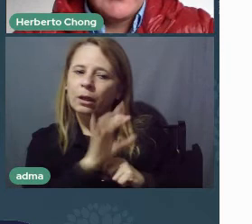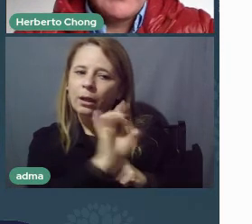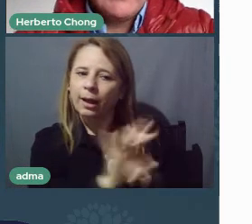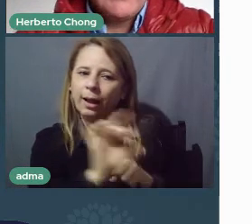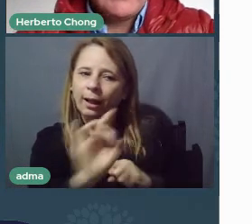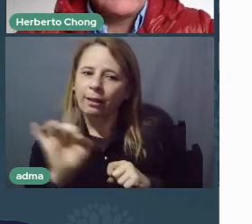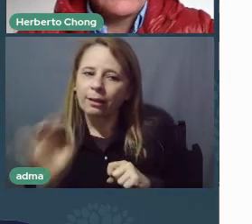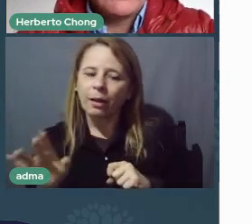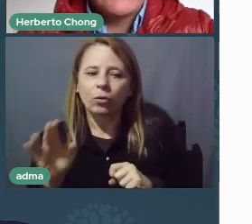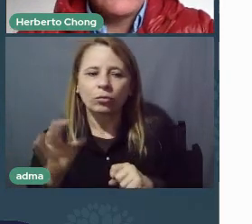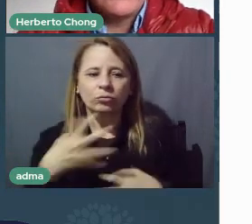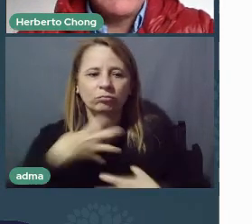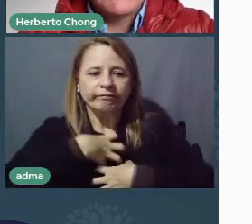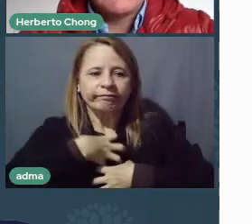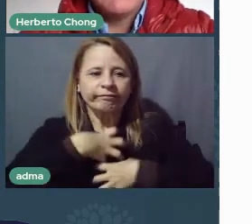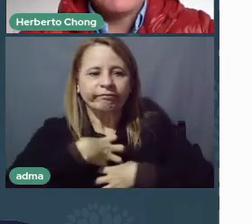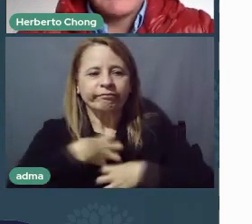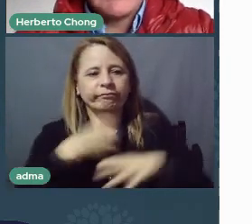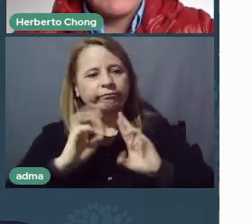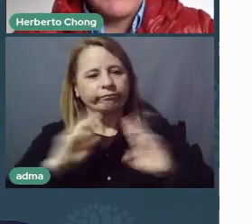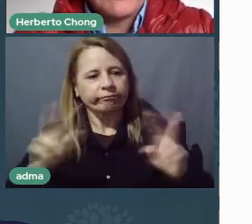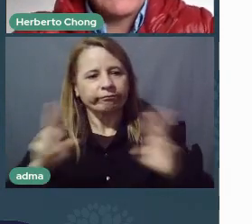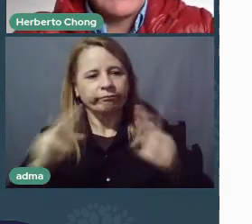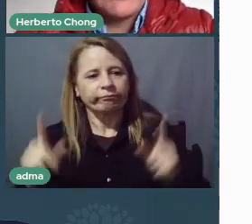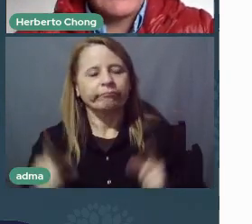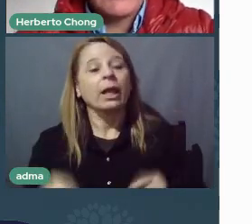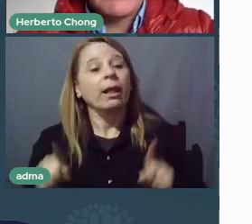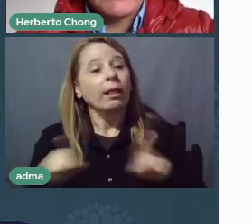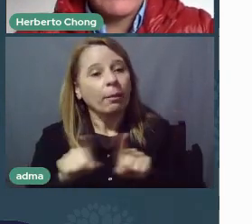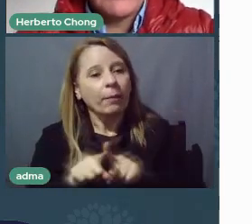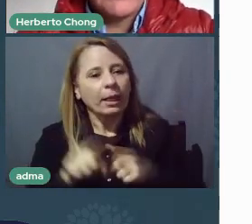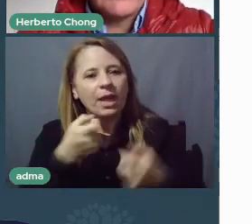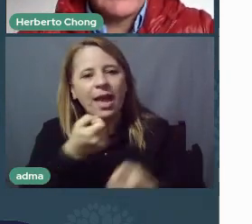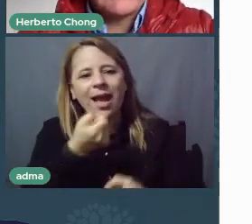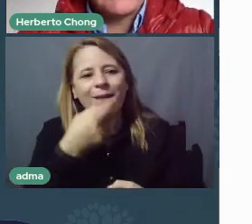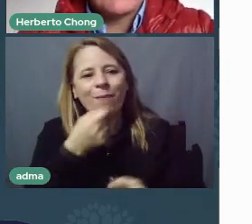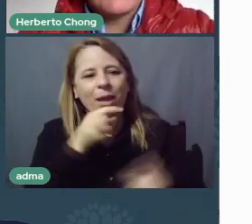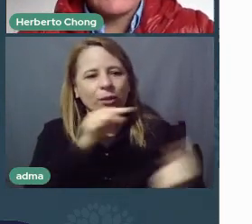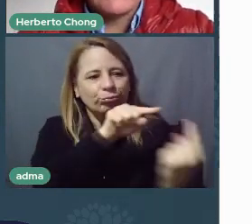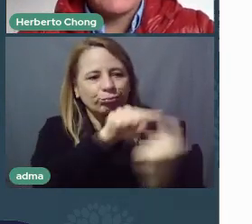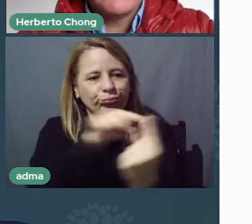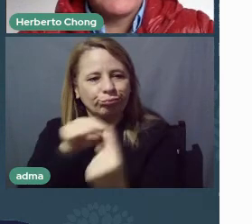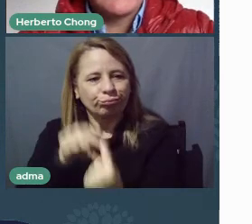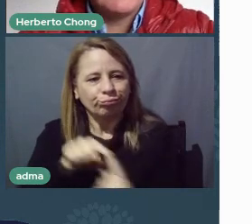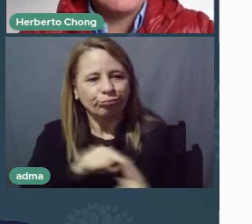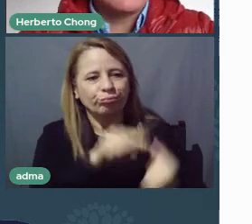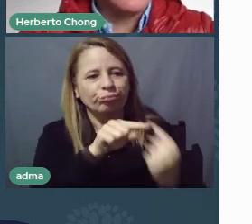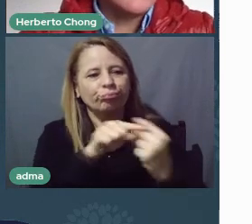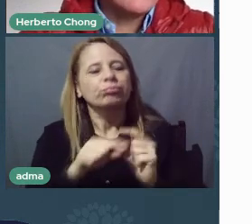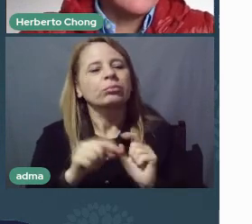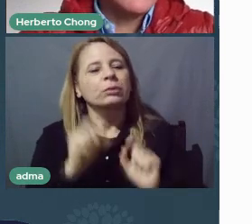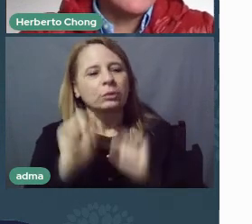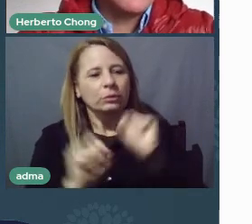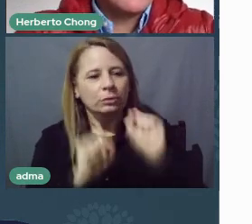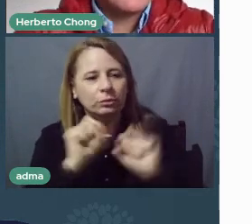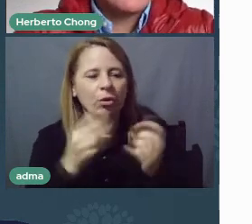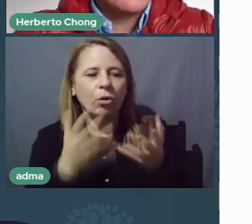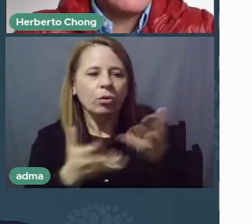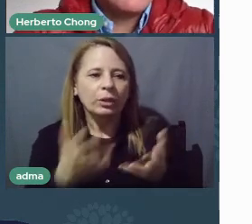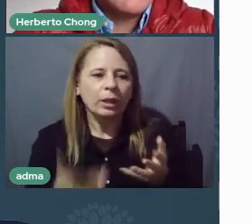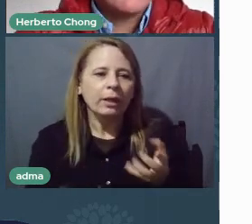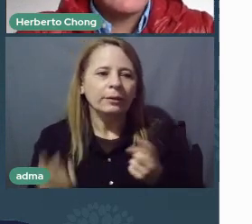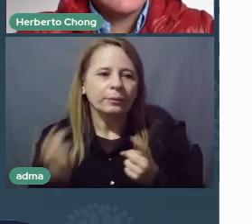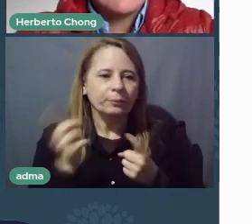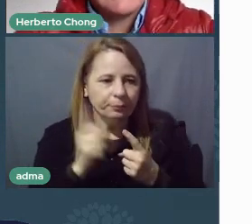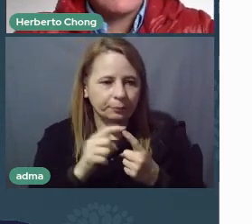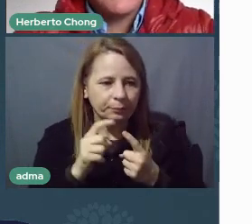individualmente. E em relação ao ajuste de medicamentos para asma, estratégia não farmacológica e tratar esses fatores modificáveis, como, por exemplo, a